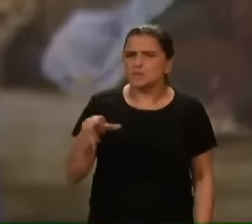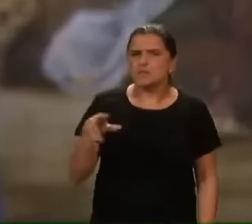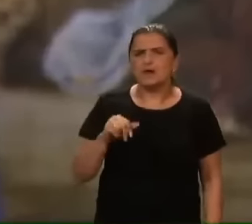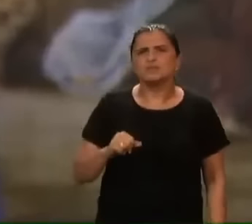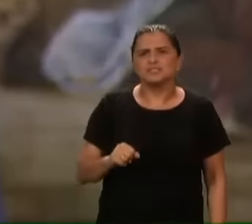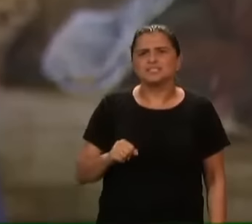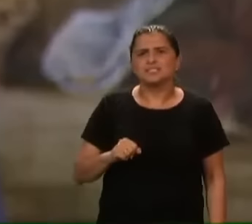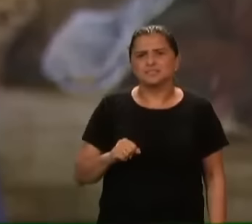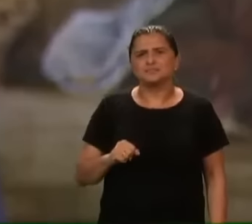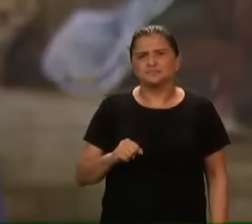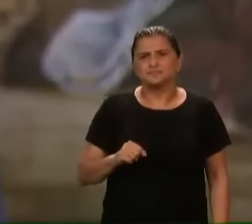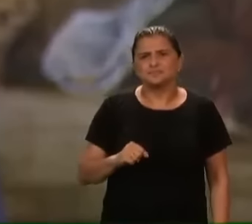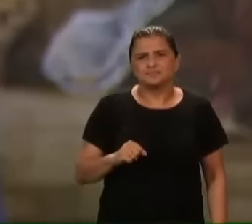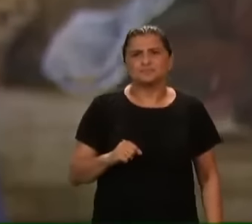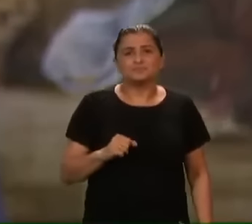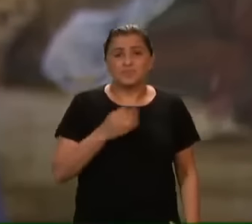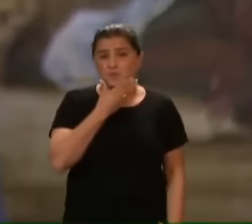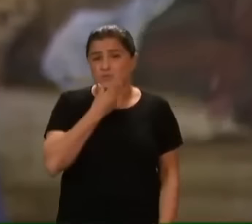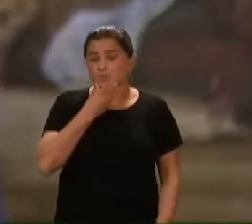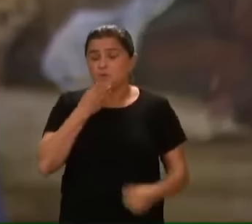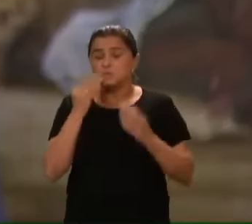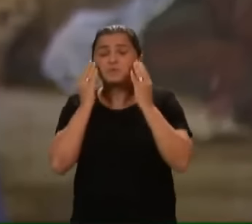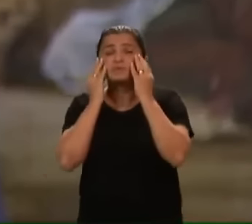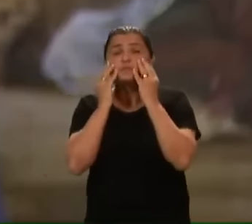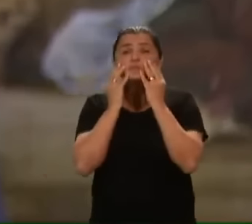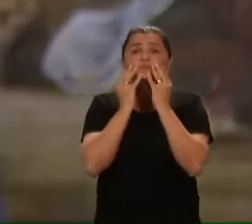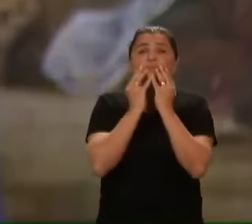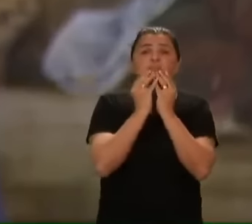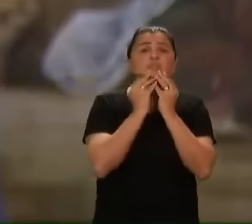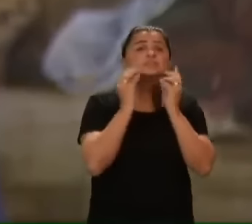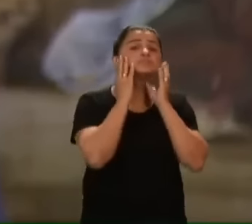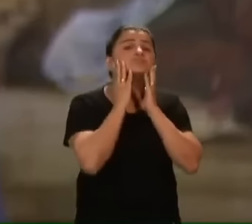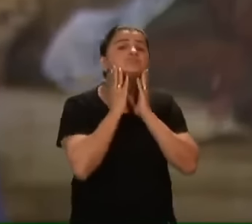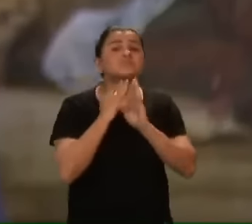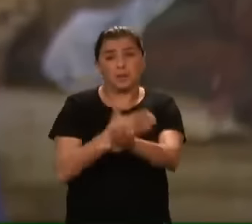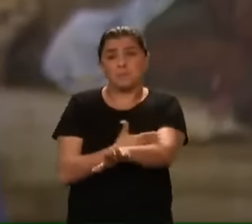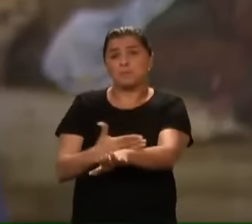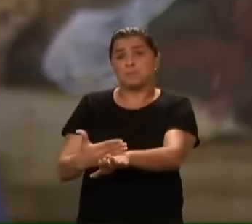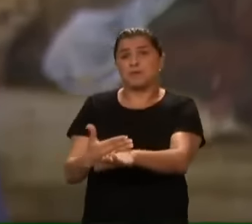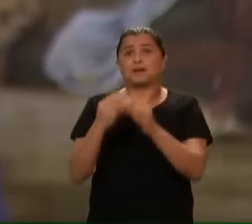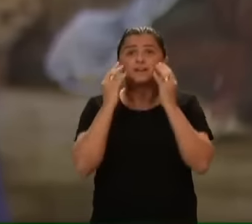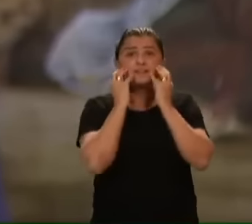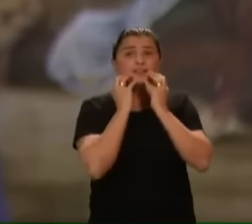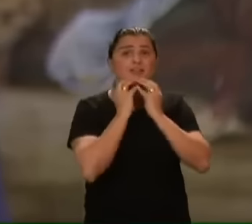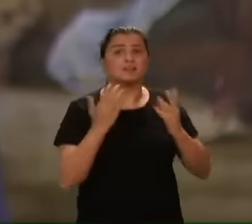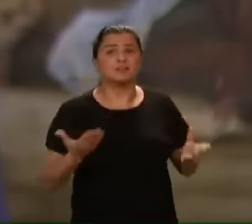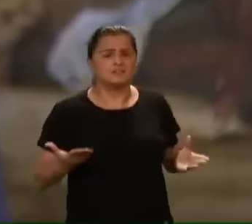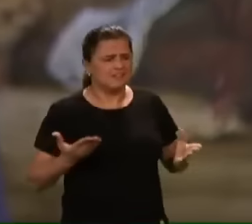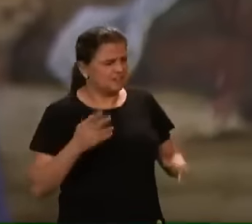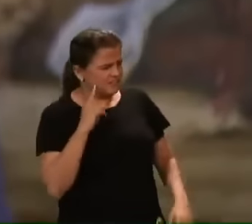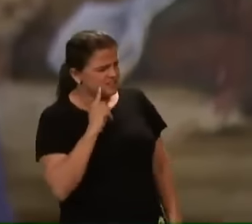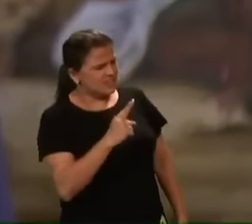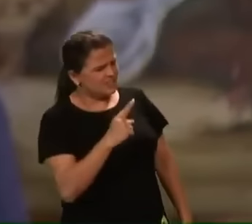Eu falo os irmãos porque os homens já deixam, né? A barba fala que fica chique, aí fica tudo branco e diz que me ouve desde que nasceu.